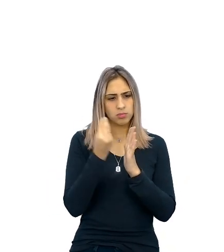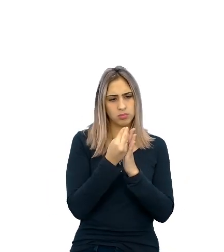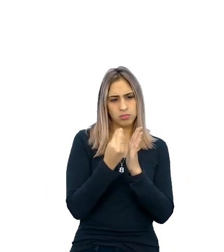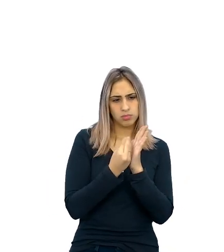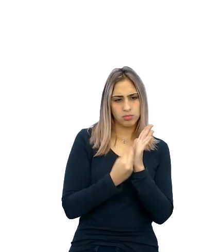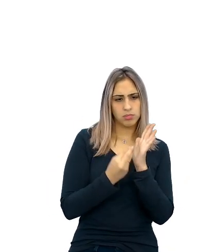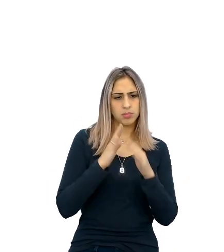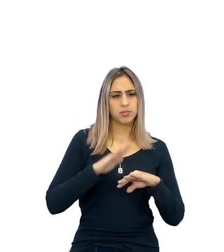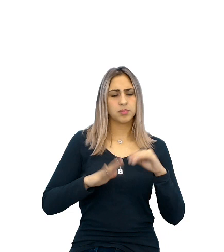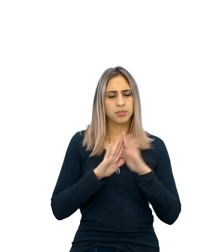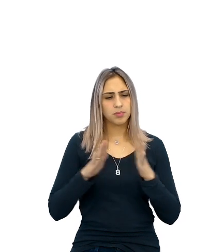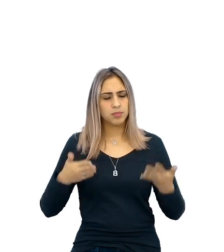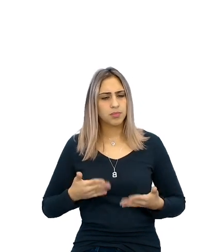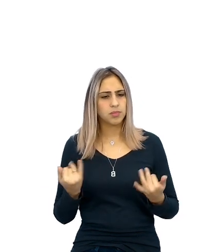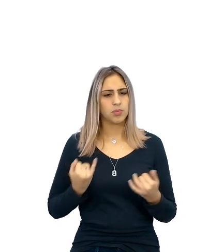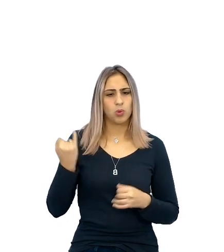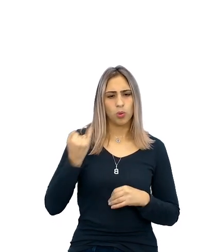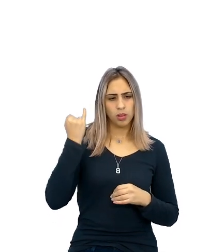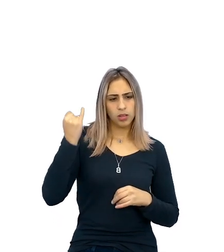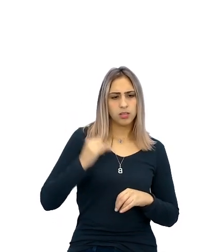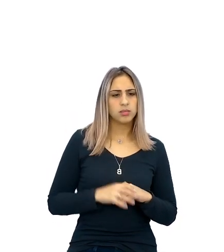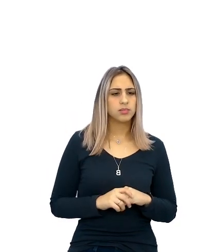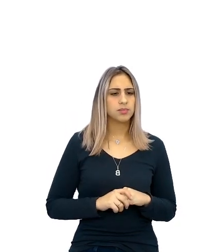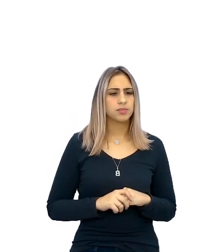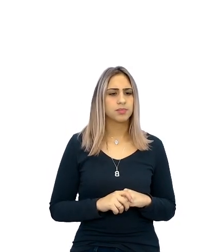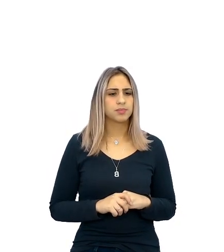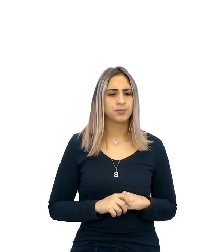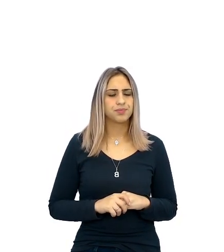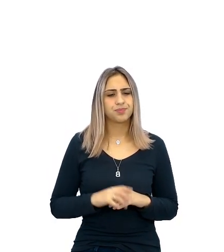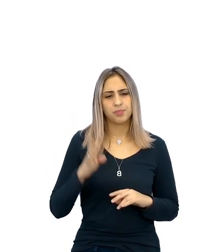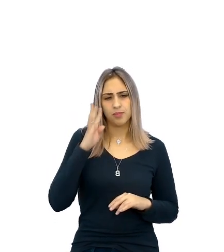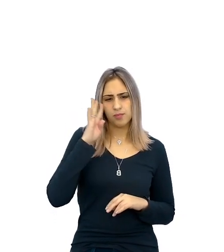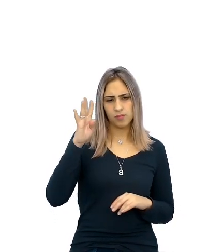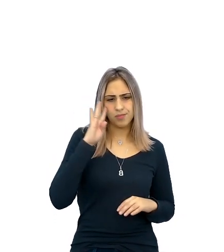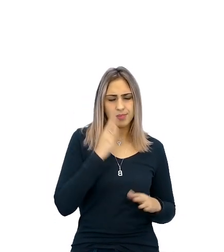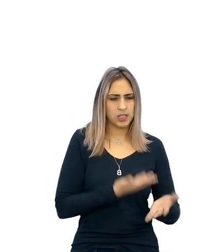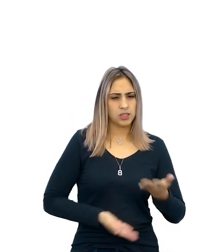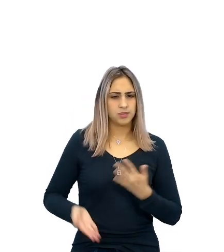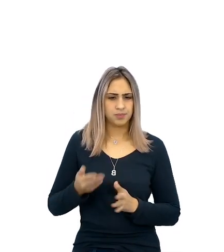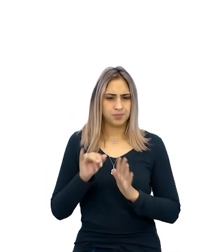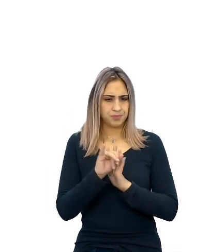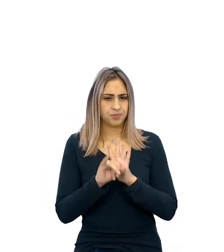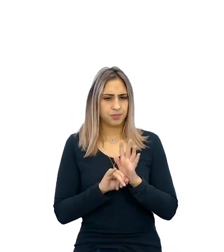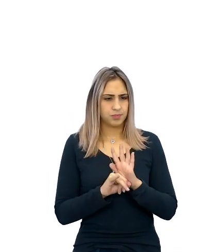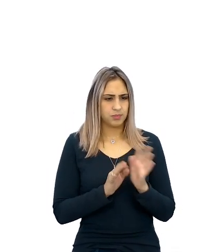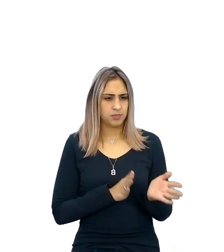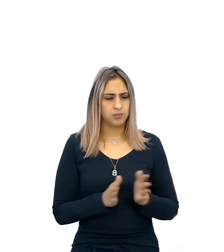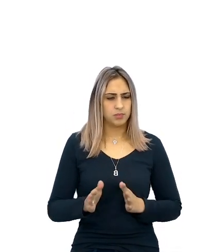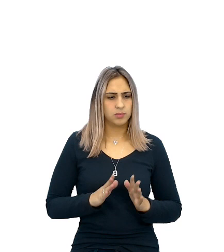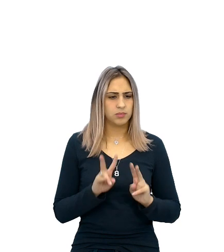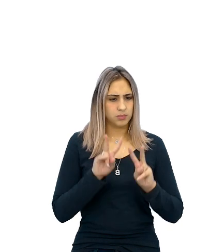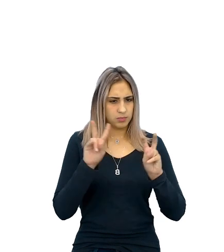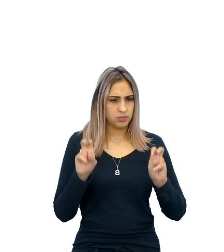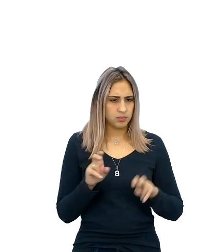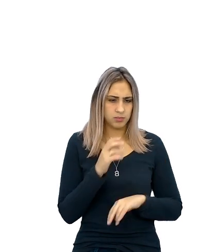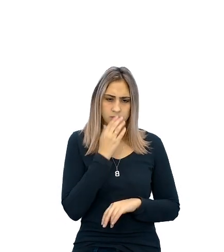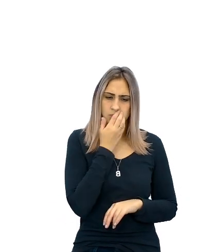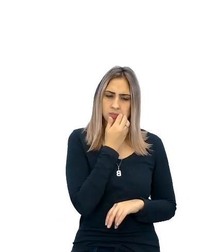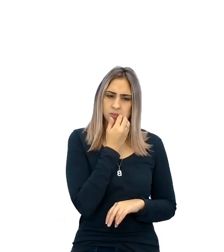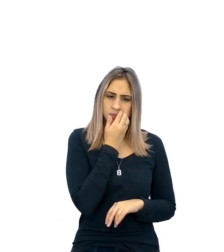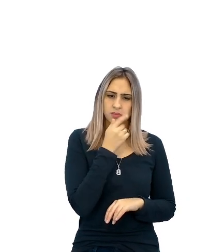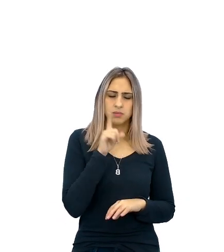né, os principais pontos dessas formações. Em seguida, façam reflexões sobre as impressões acerca do tema, que seriam